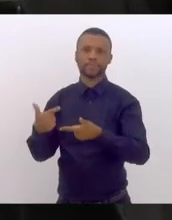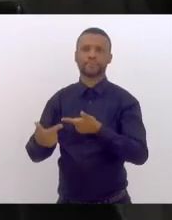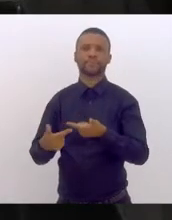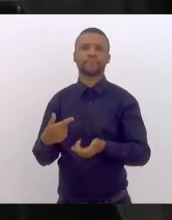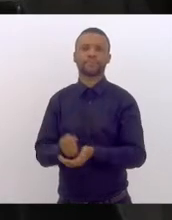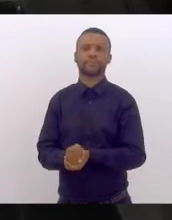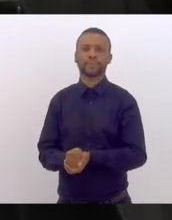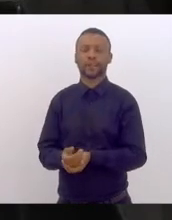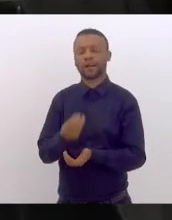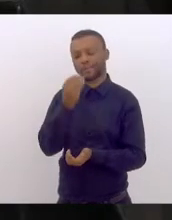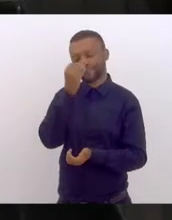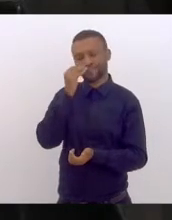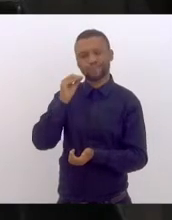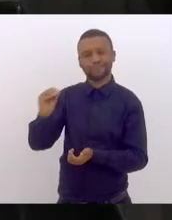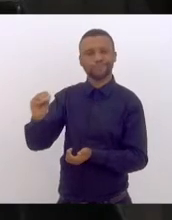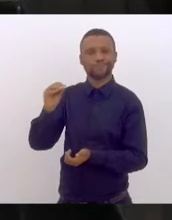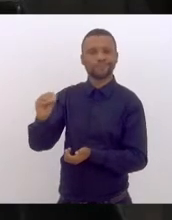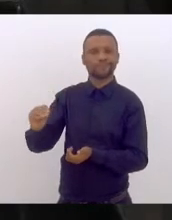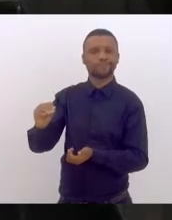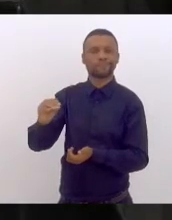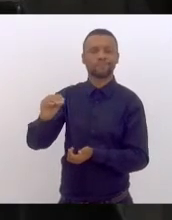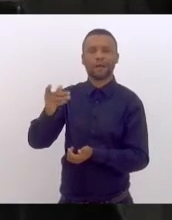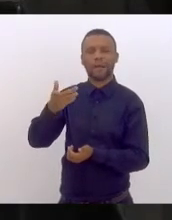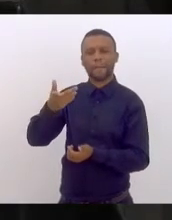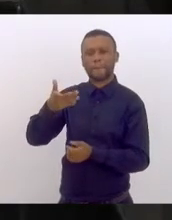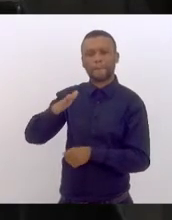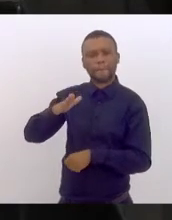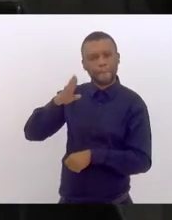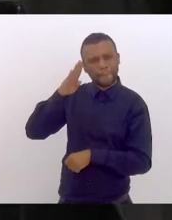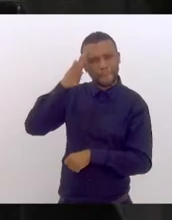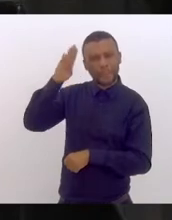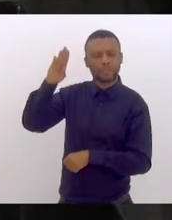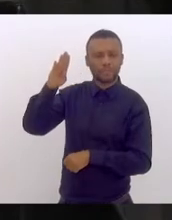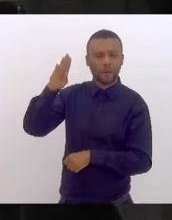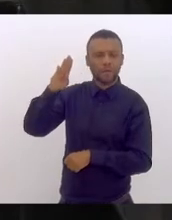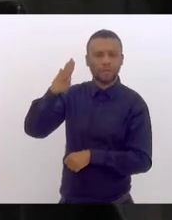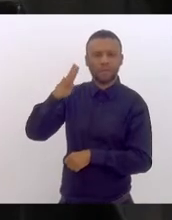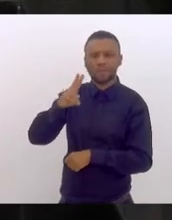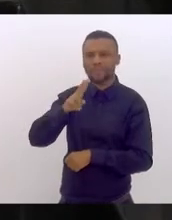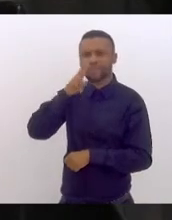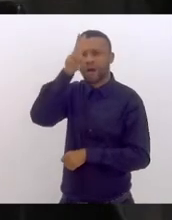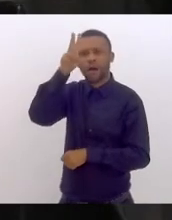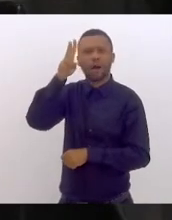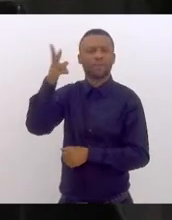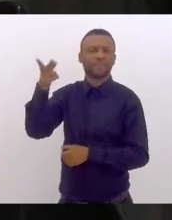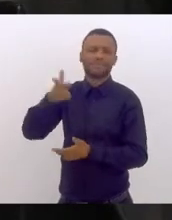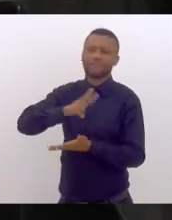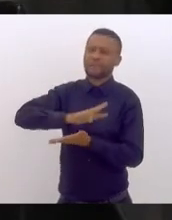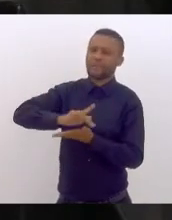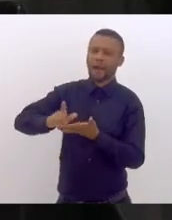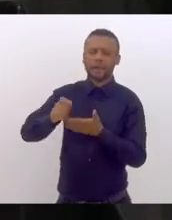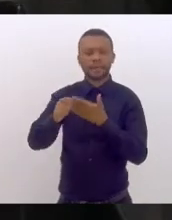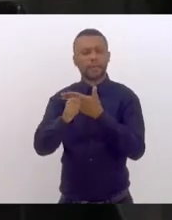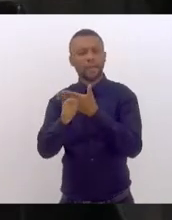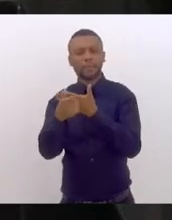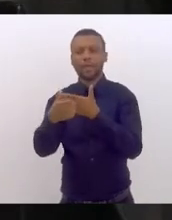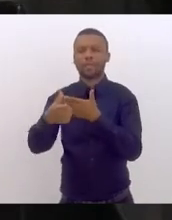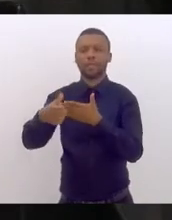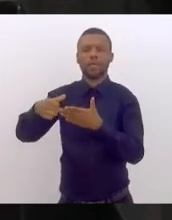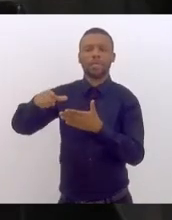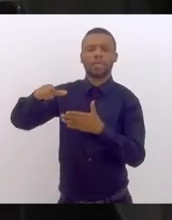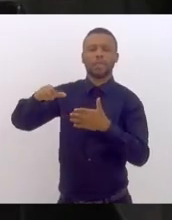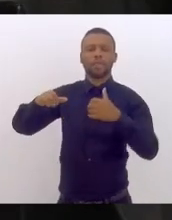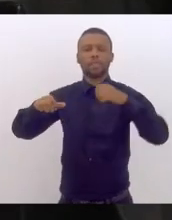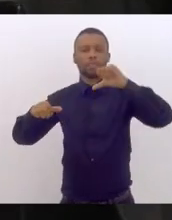e o descaso é a tônica o descaso é a tônica sucessivas reportagens negativas há muito